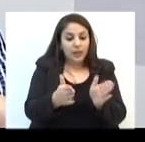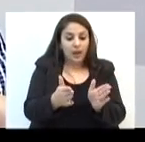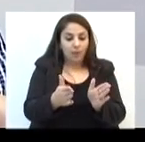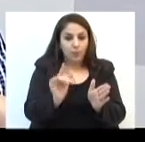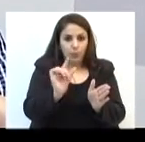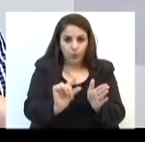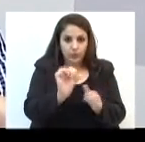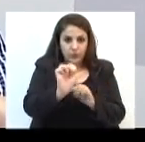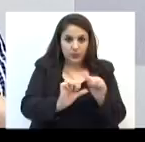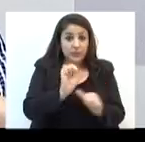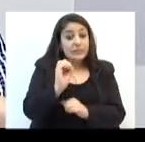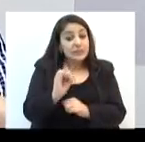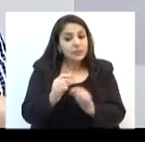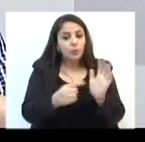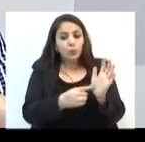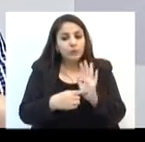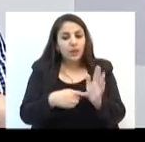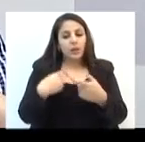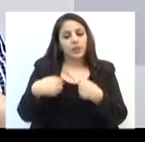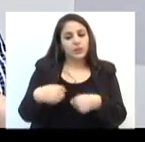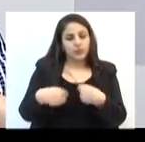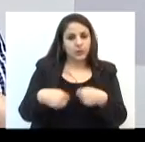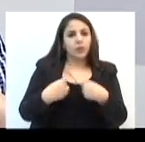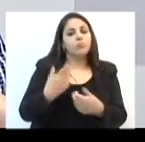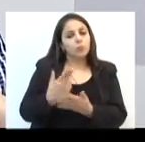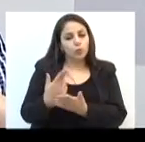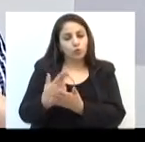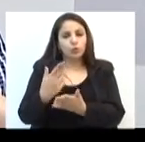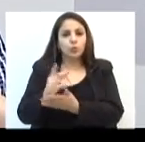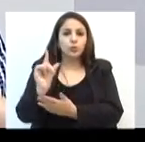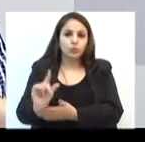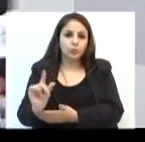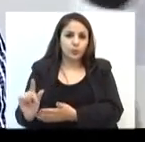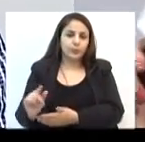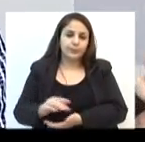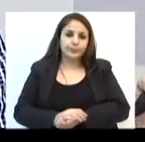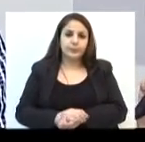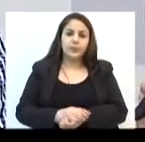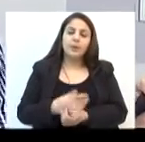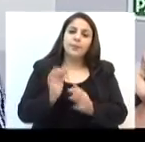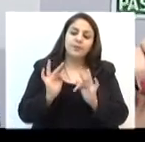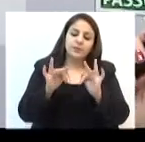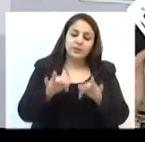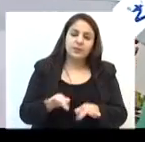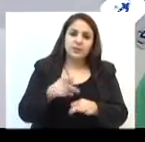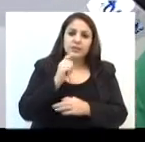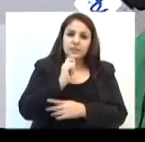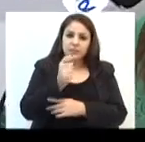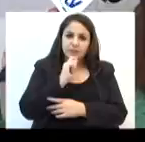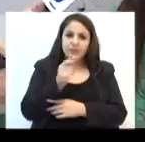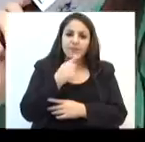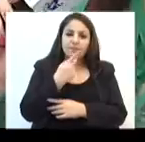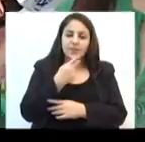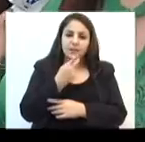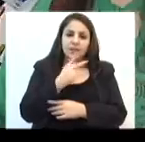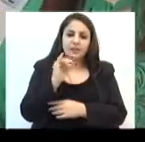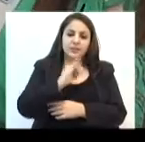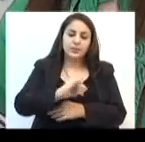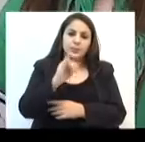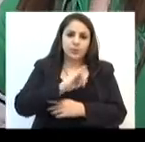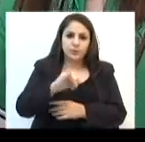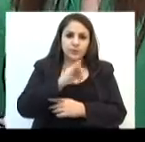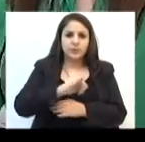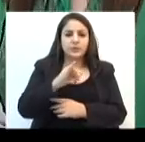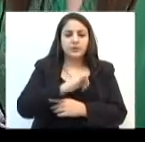que, se mostrar necessária e eficiente, deverá prosseguir. Então, gostaria que o senhor, para encerrar a entrevista, comentasse então